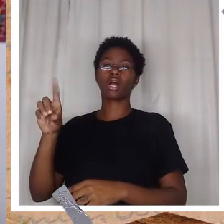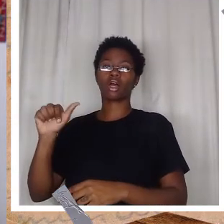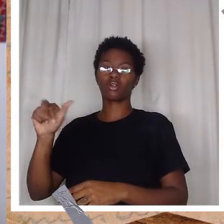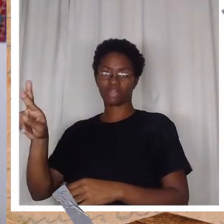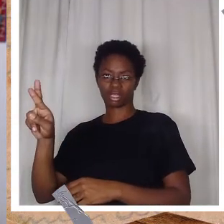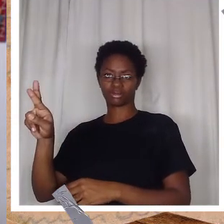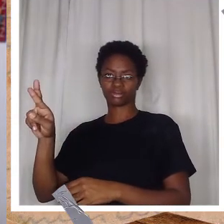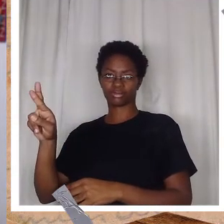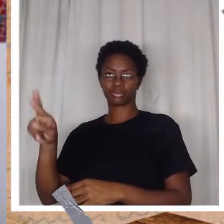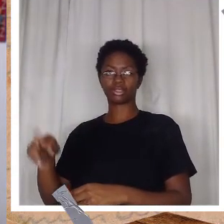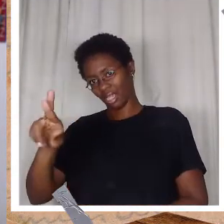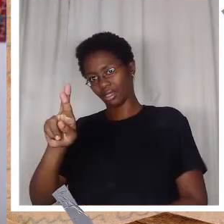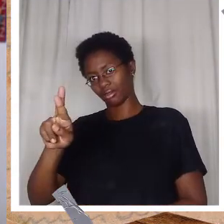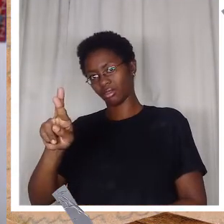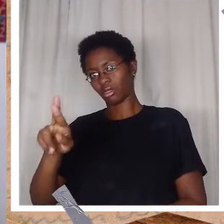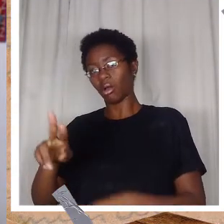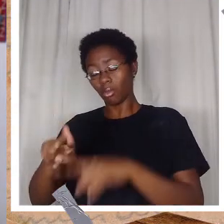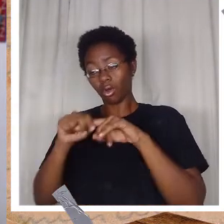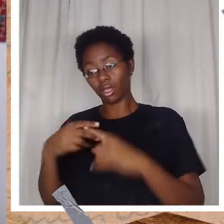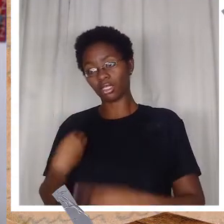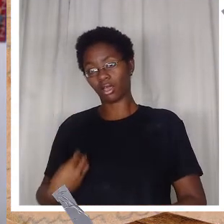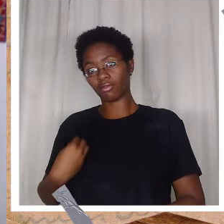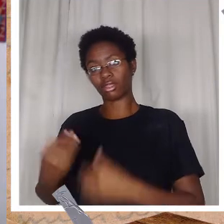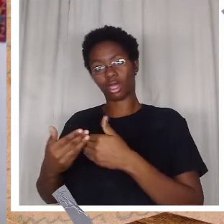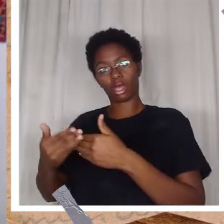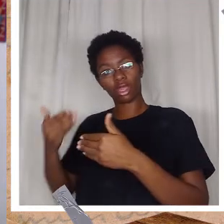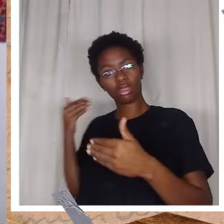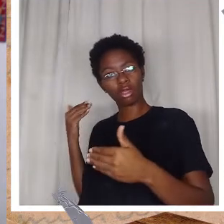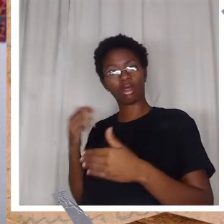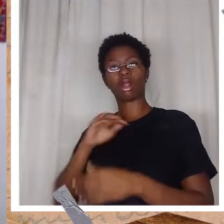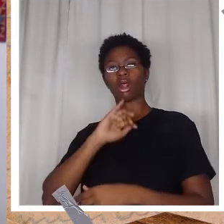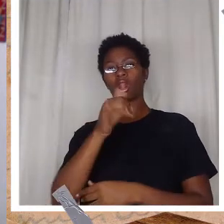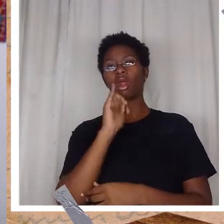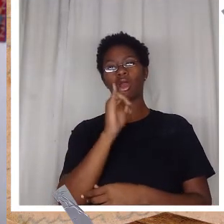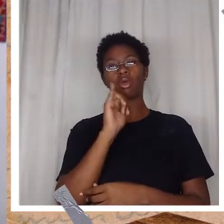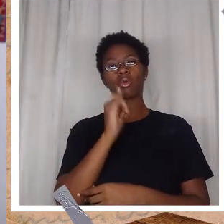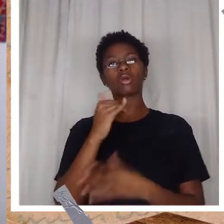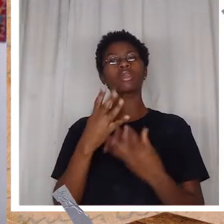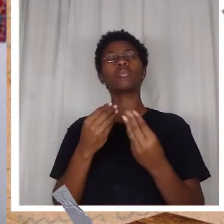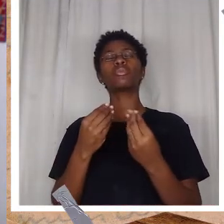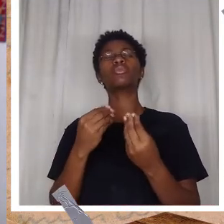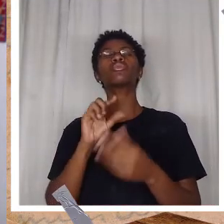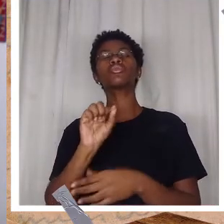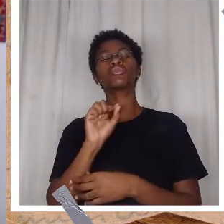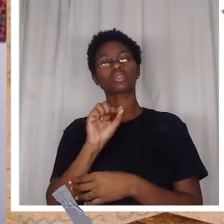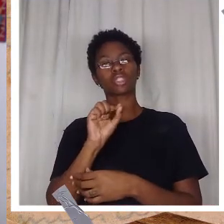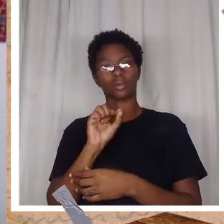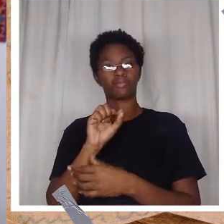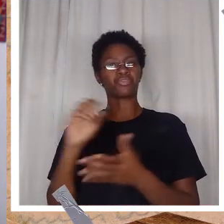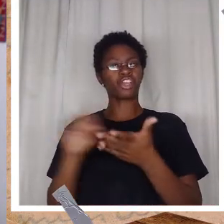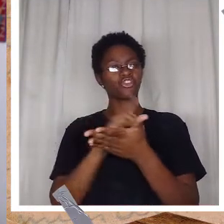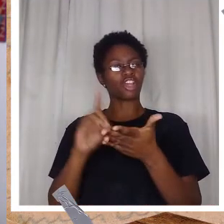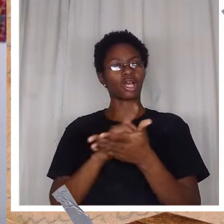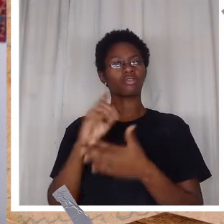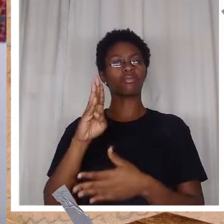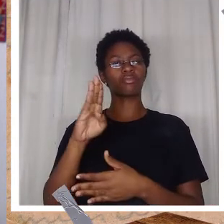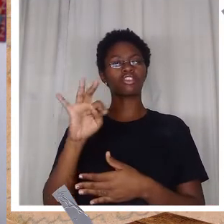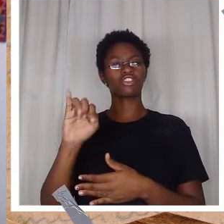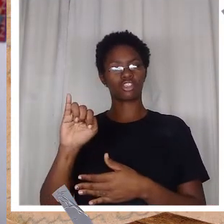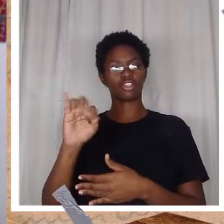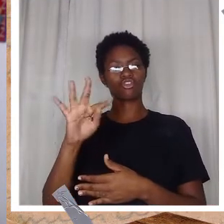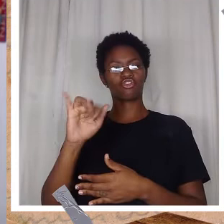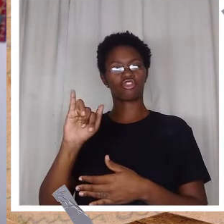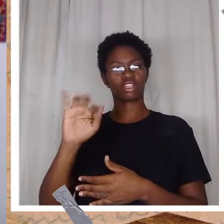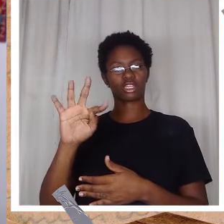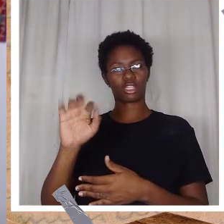na vida dela preguiça, e que ela vai contar muito aqui no Diário de Bitita,